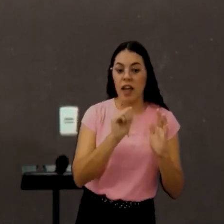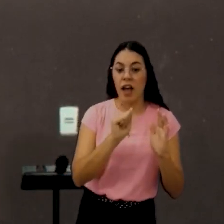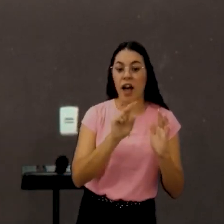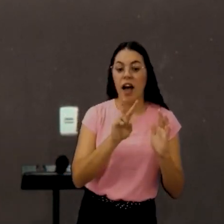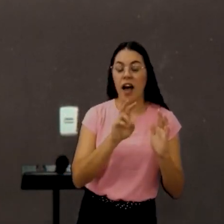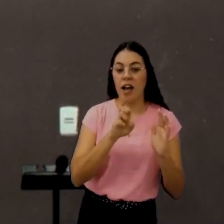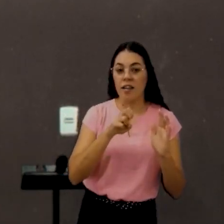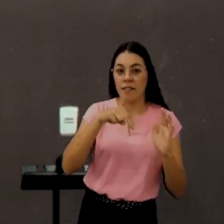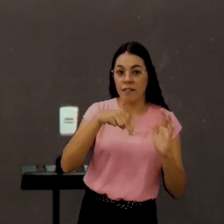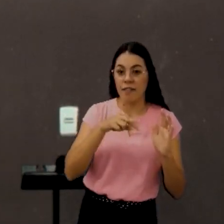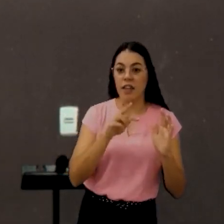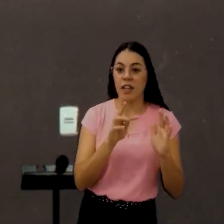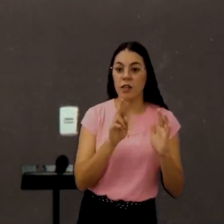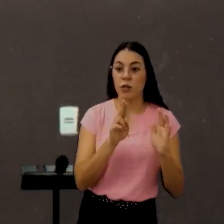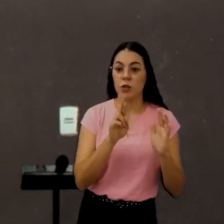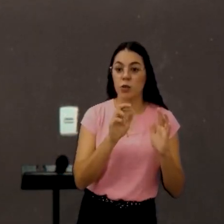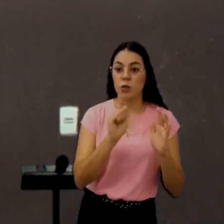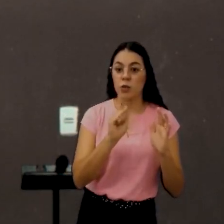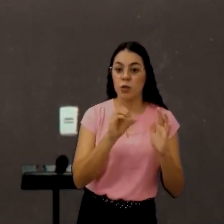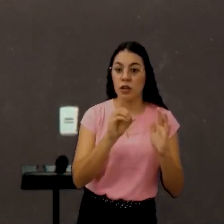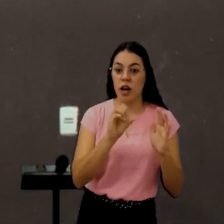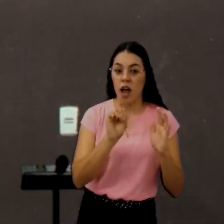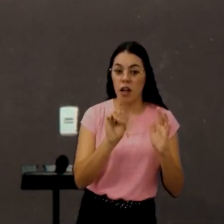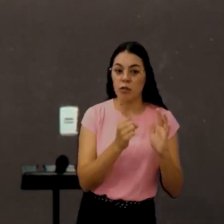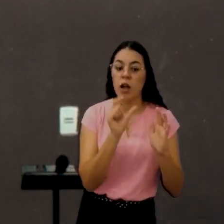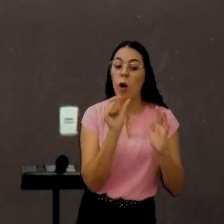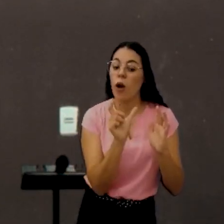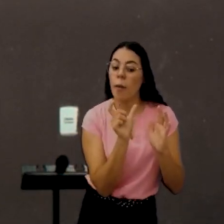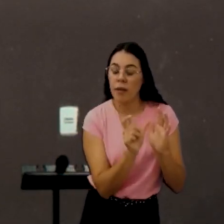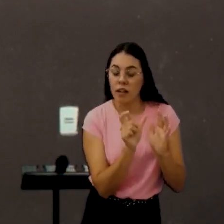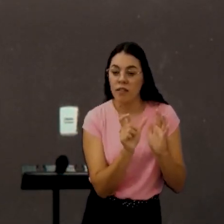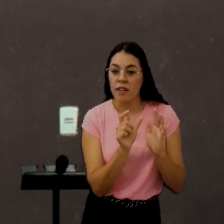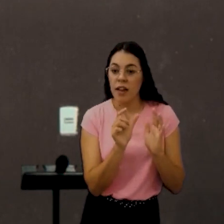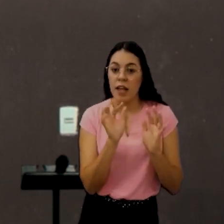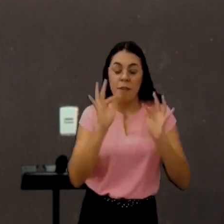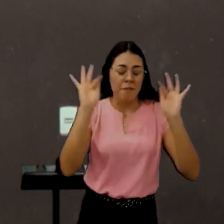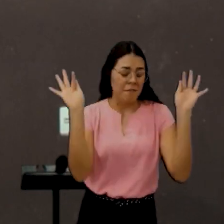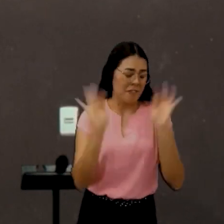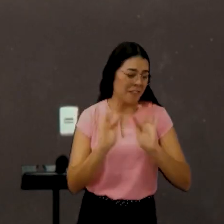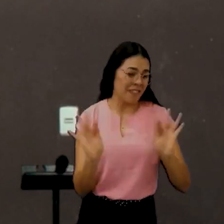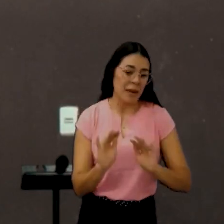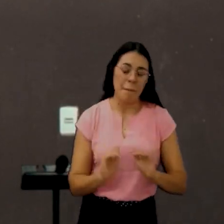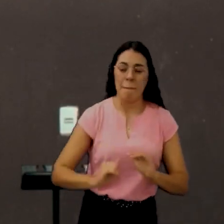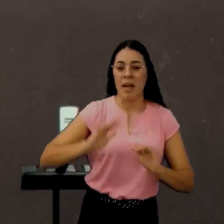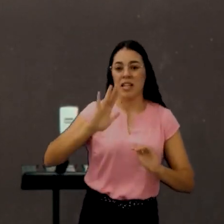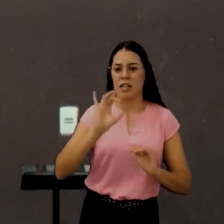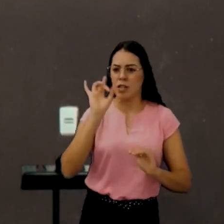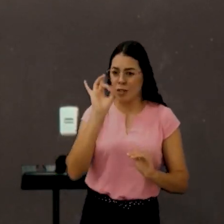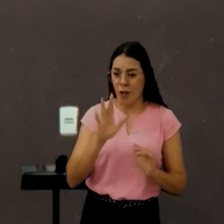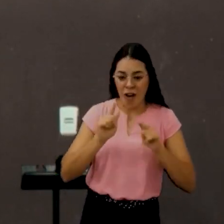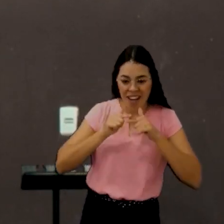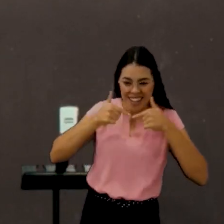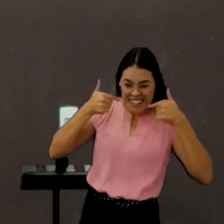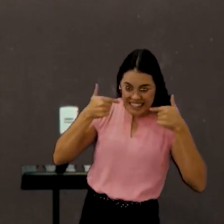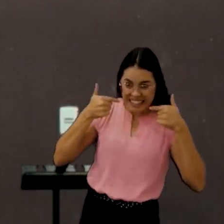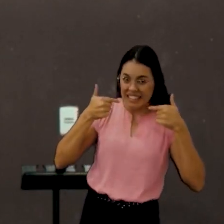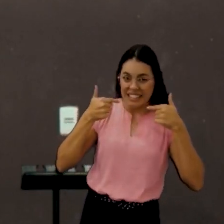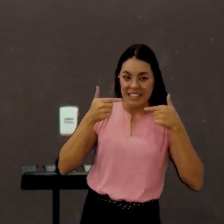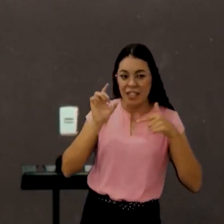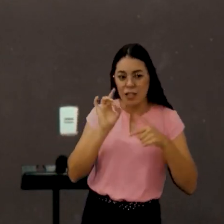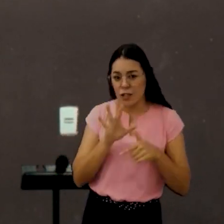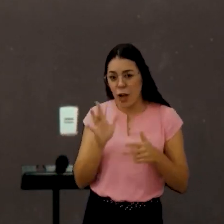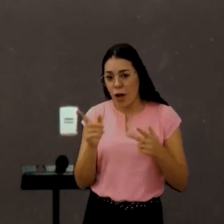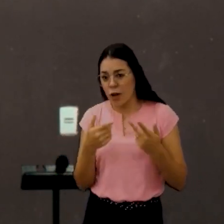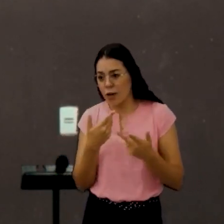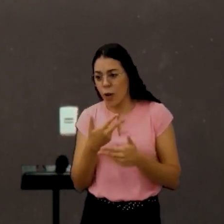temos aprendido aqui que ser bem-aventurado é ser divinamente feliz. Não é ser sorridente, não é